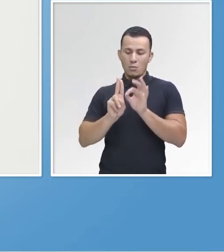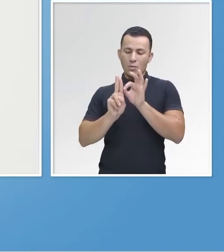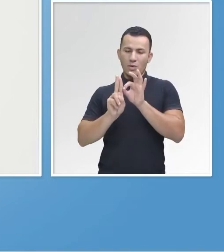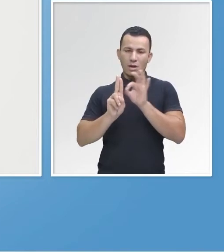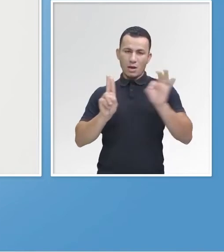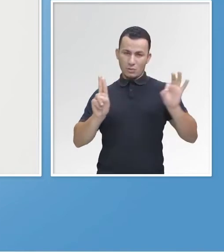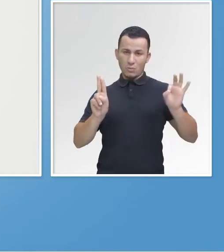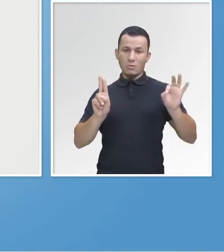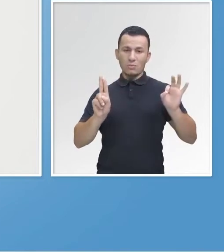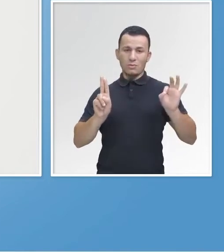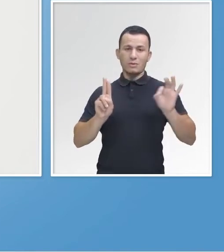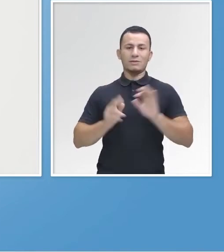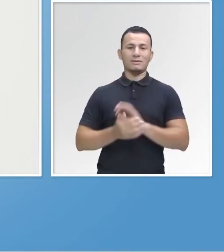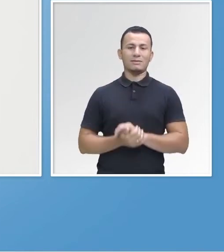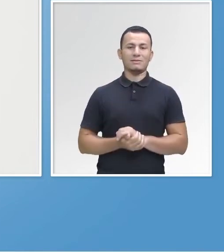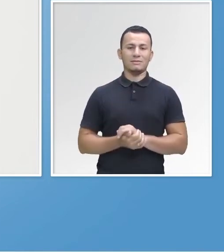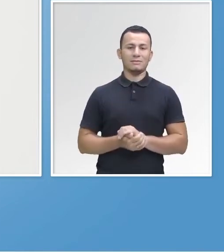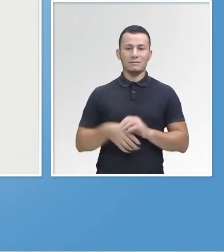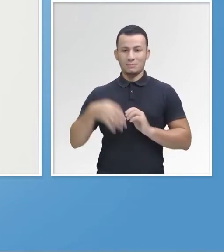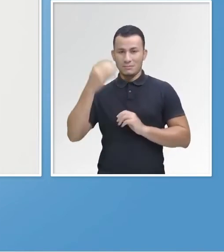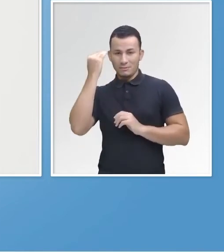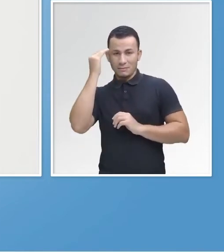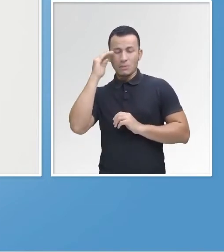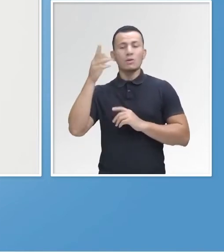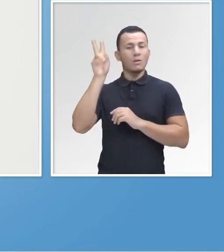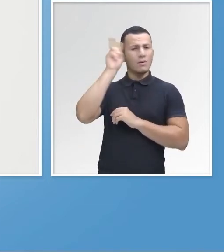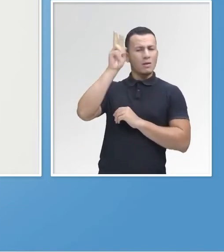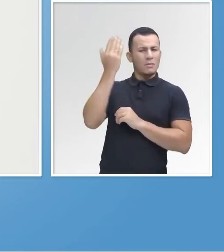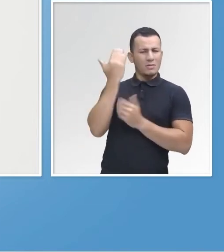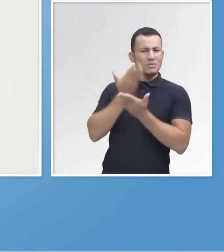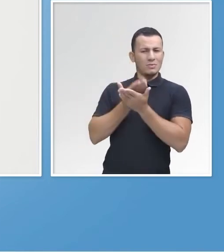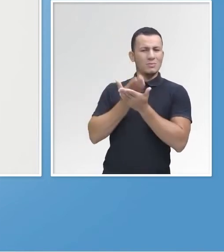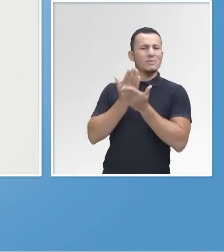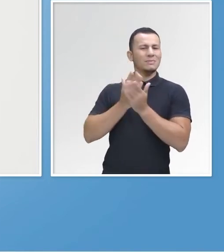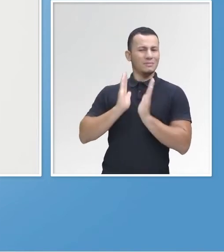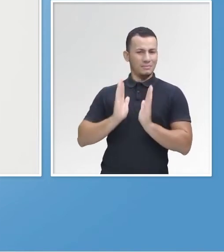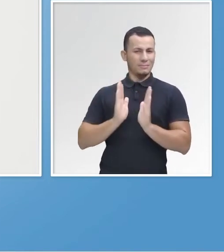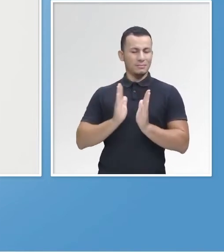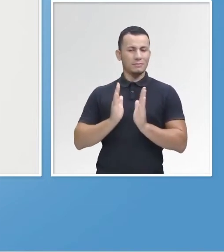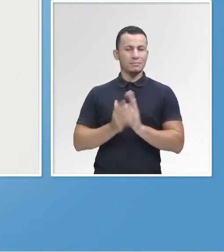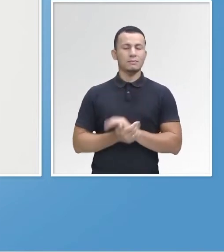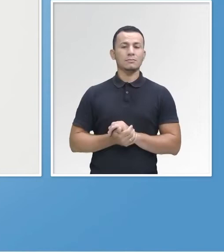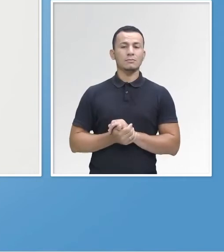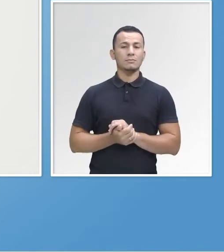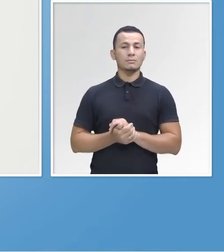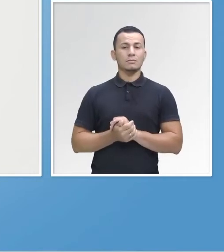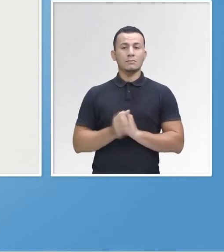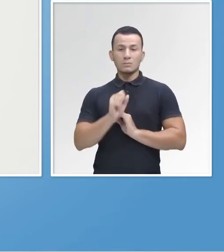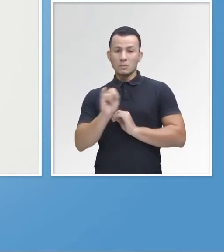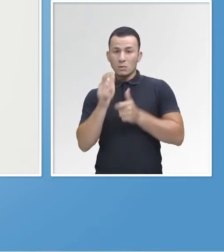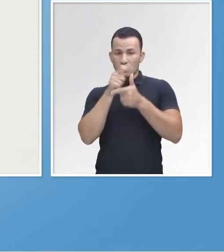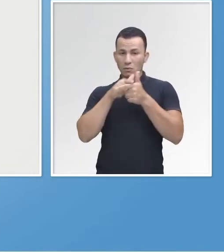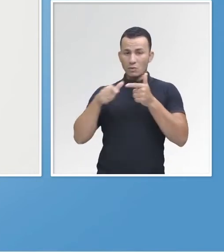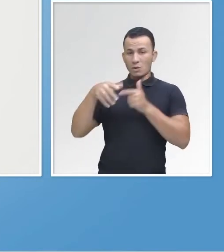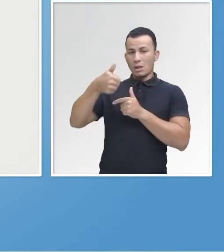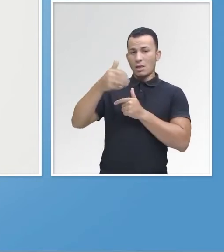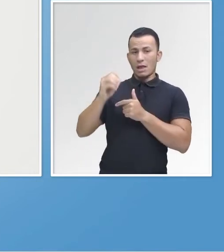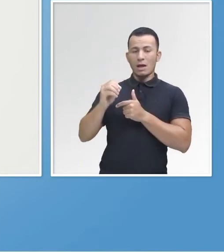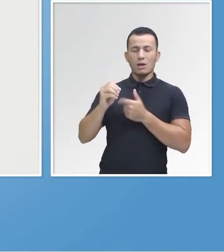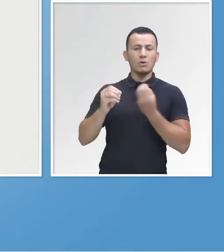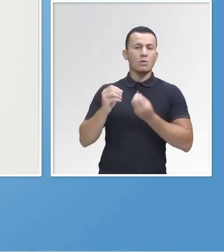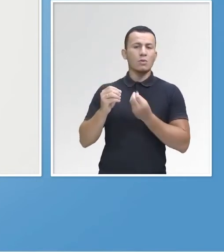comprimento Tá certo então vamos lembrar bem quando é dividido por 10 como é que eu